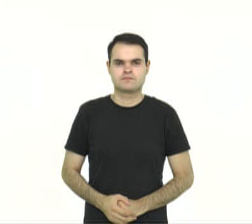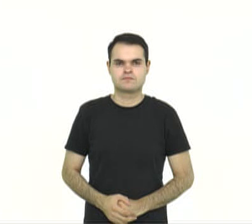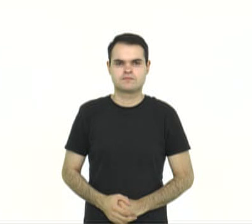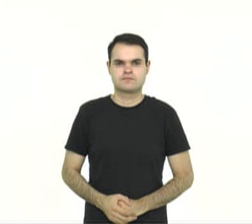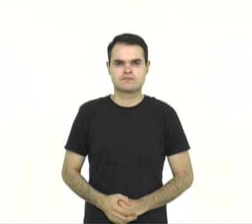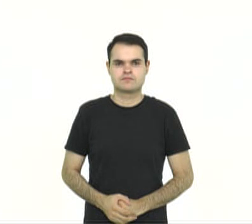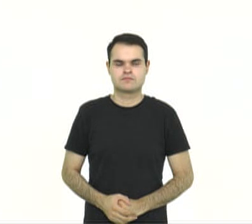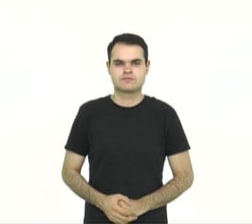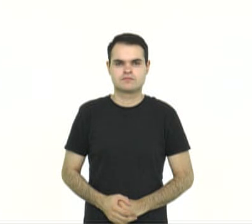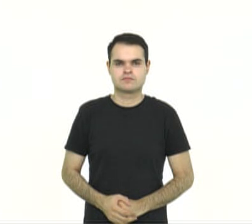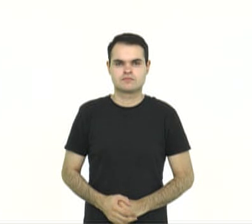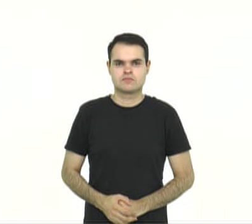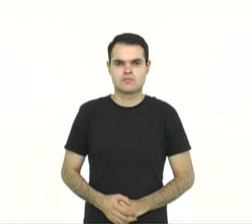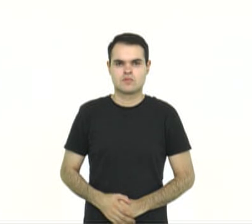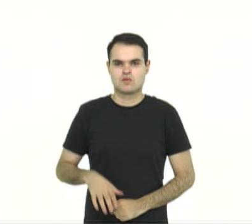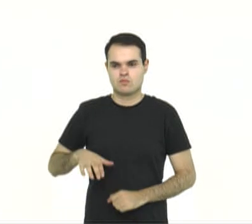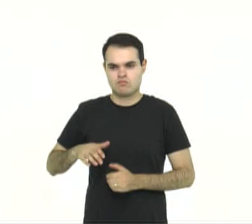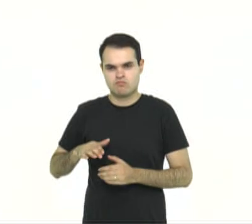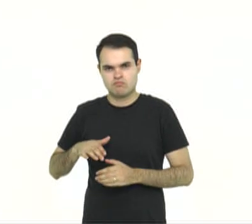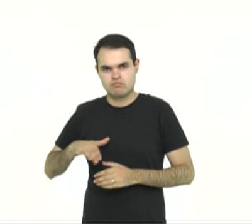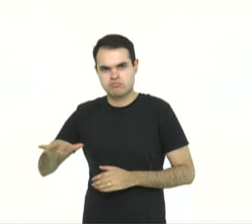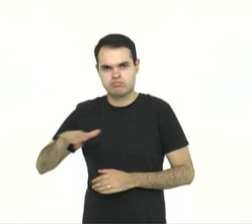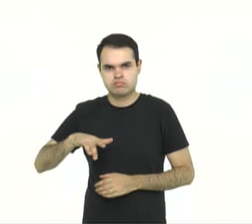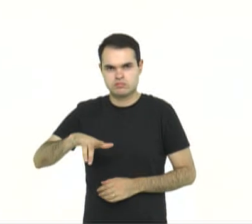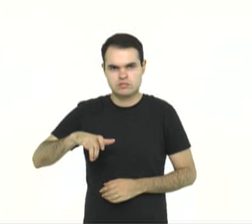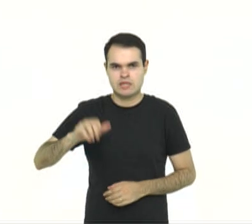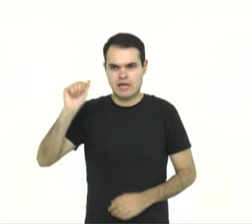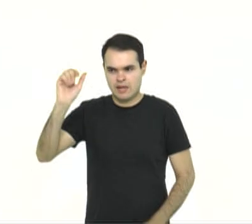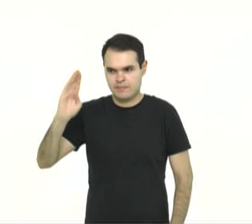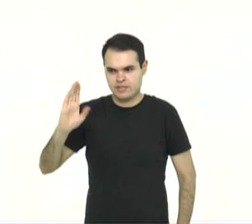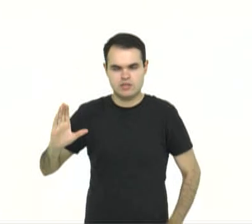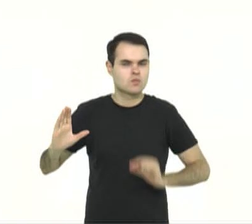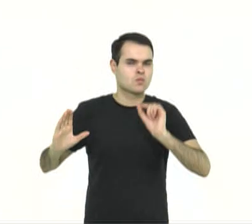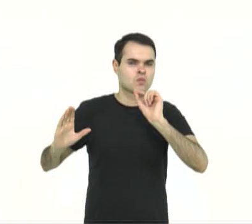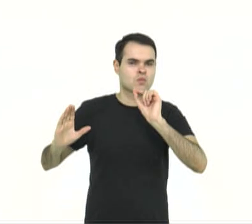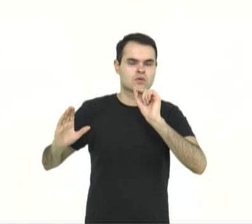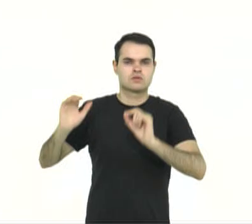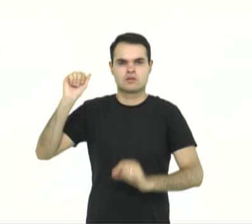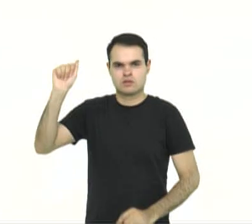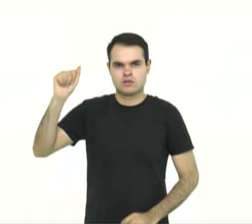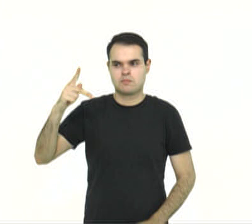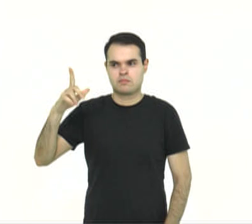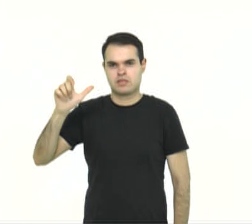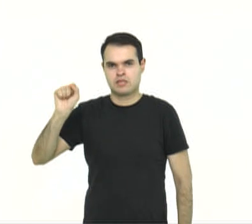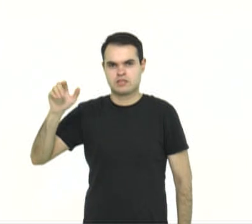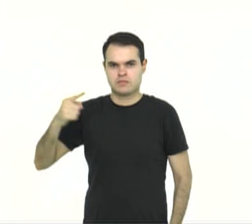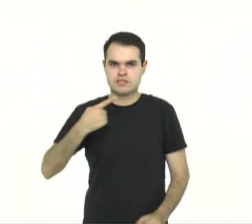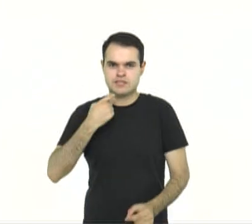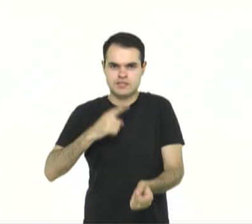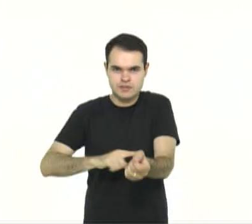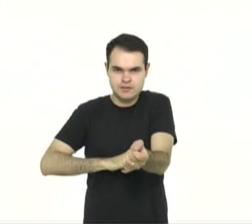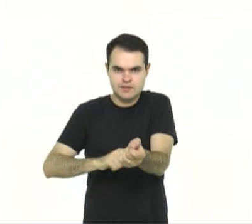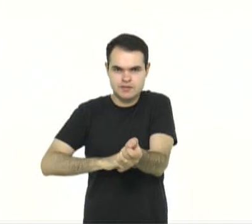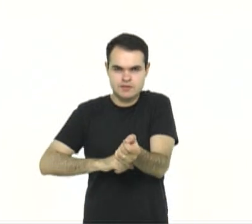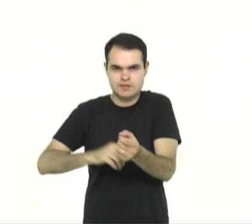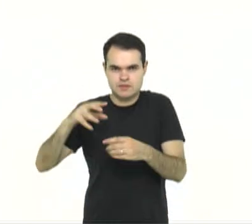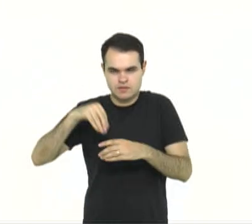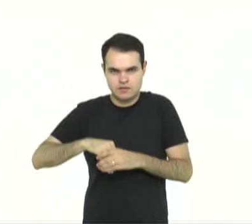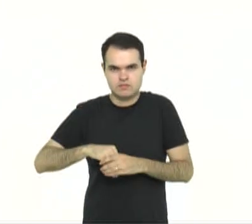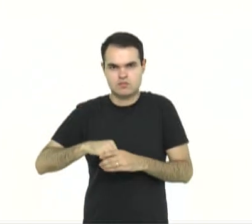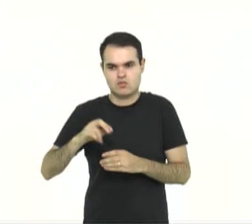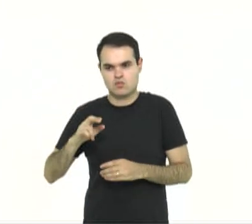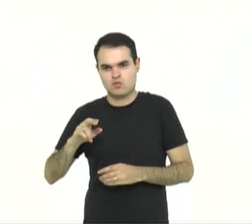Os fluidos A, B e C são, respectivamente, alternativa A, plasma sanguíneo, filtrado glomerular e